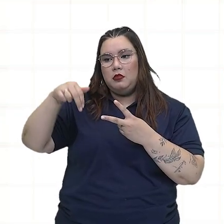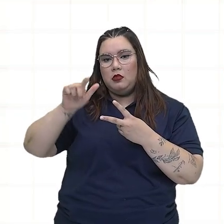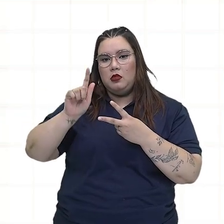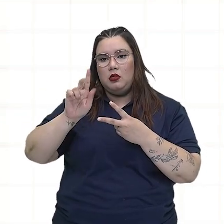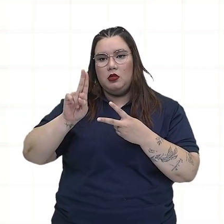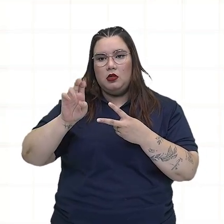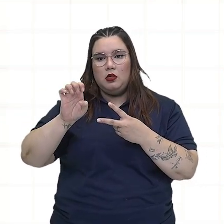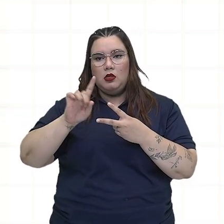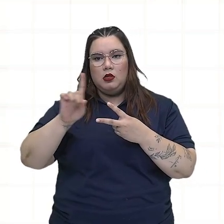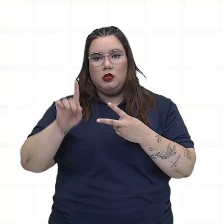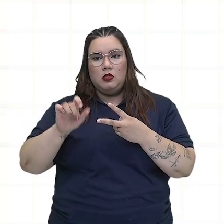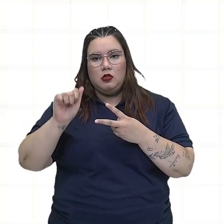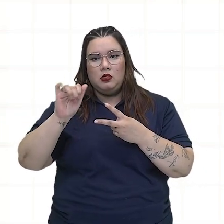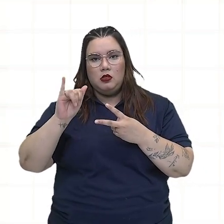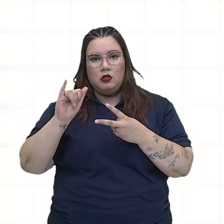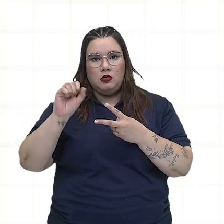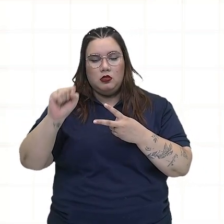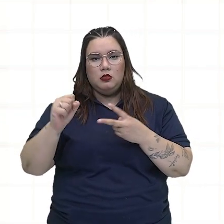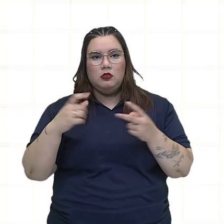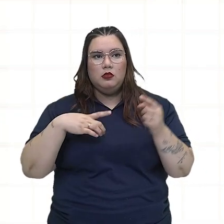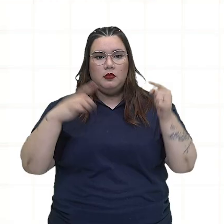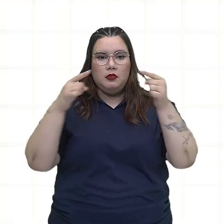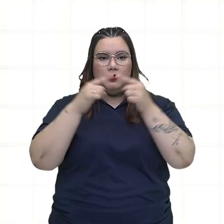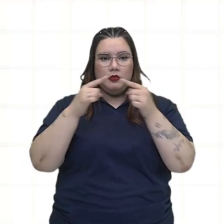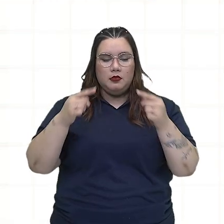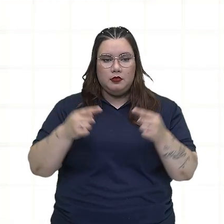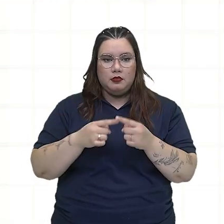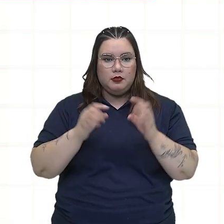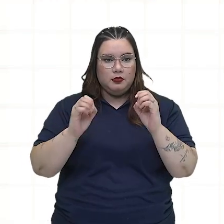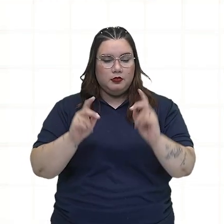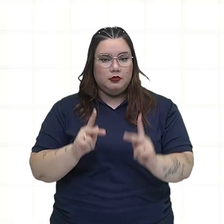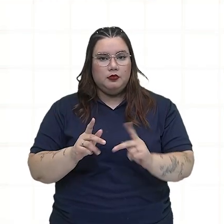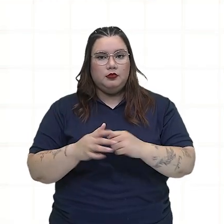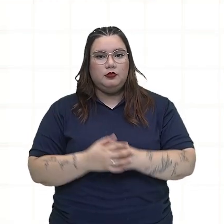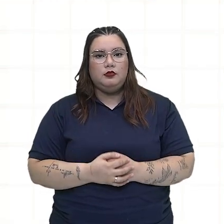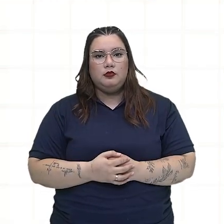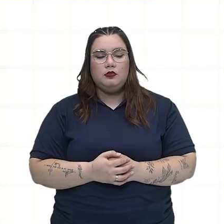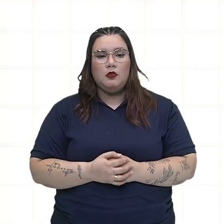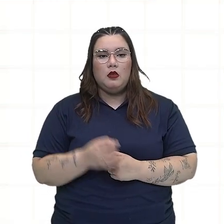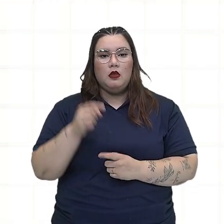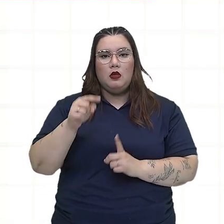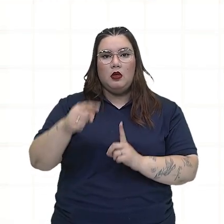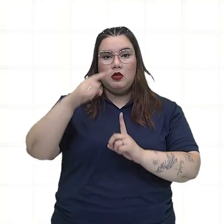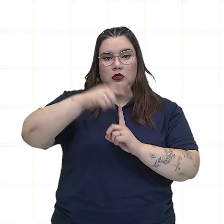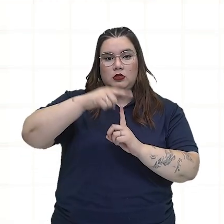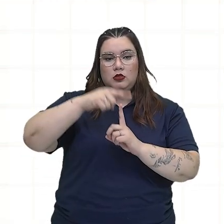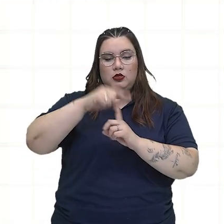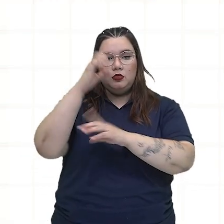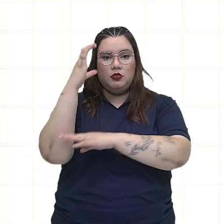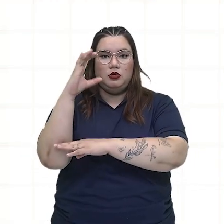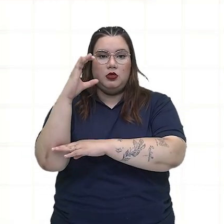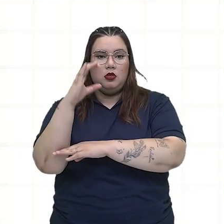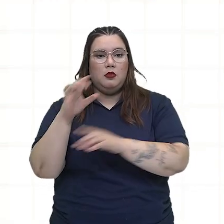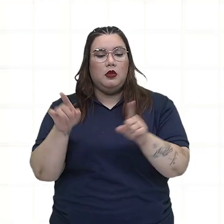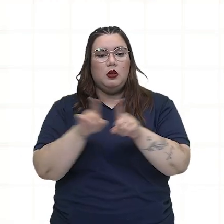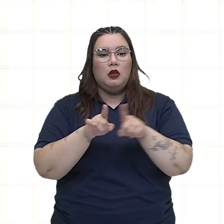estão associadas ao clima tropical Nordeste Oriental. Esse tipo